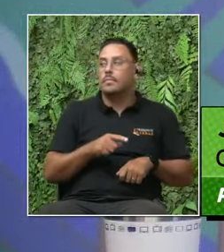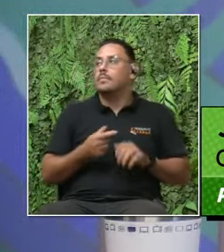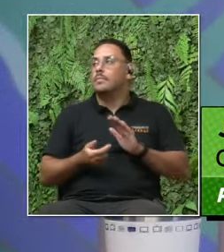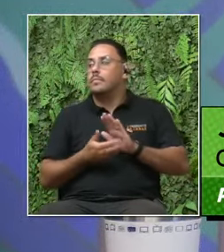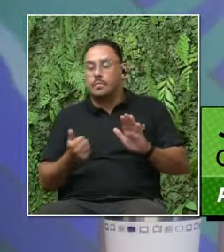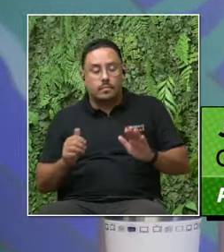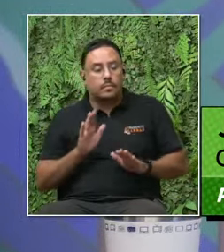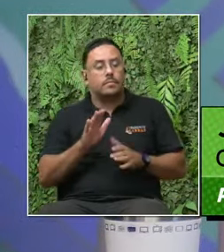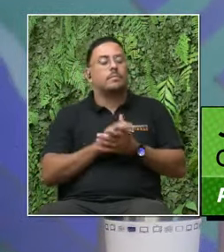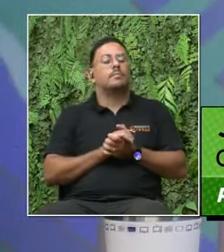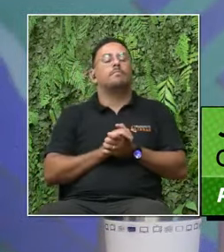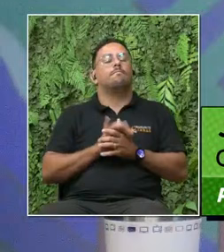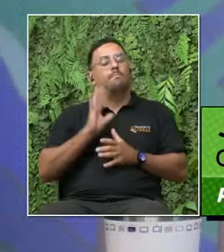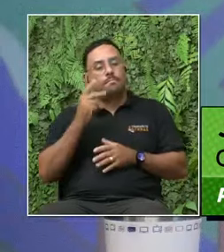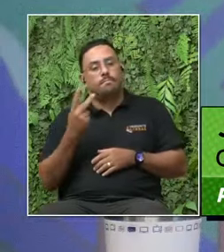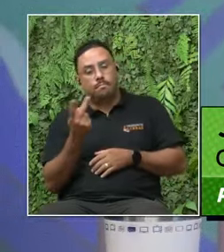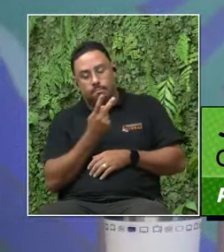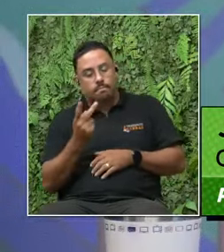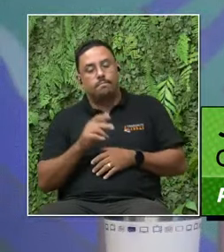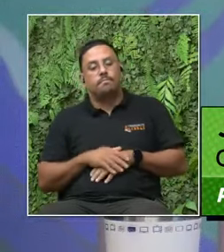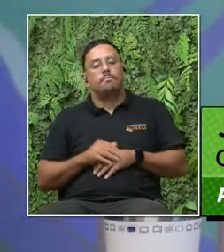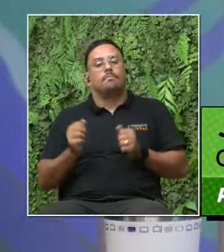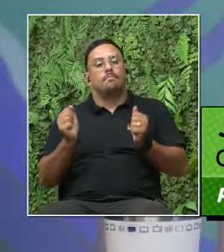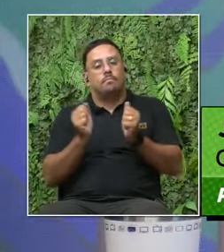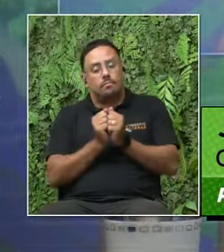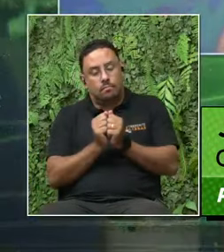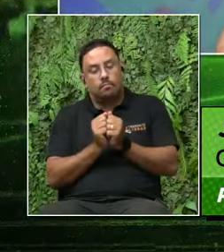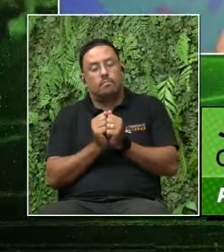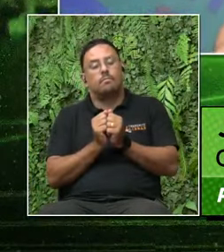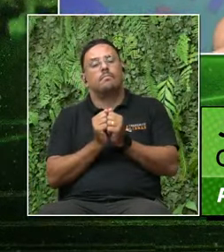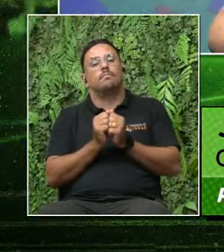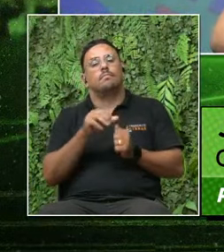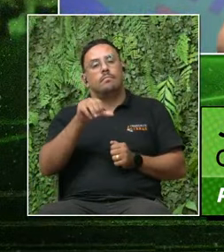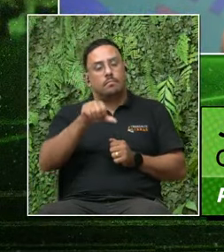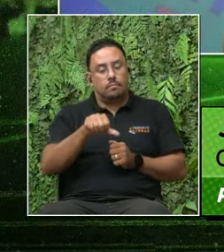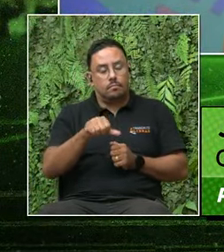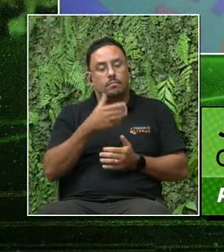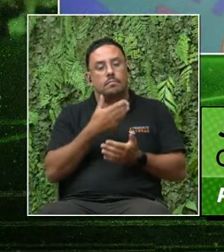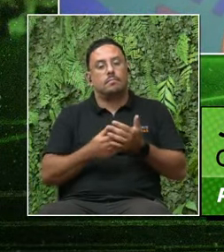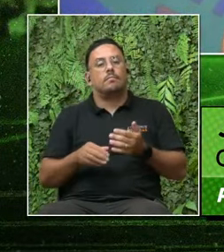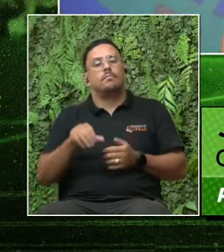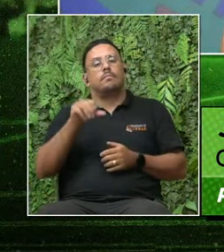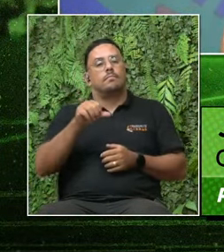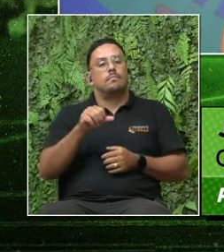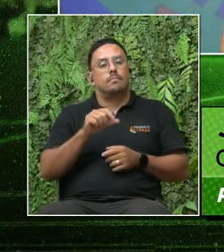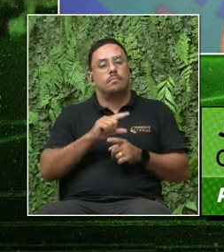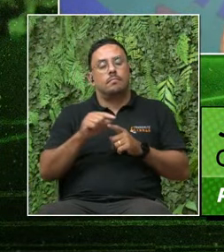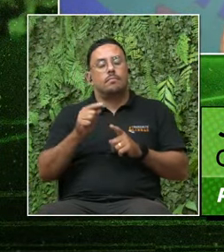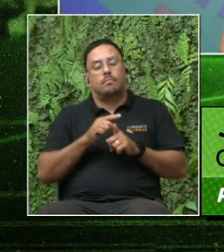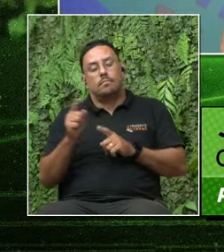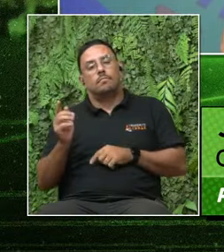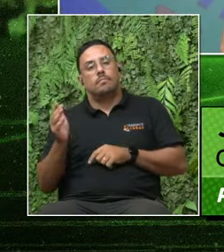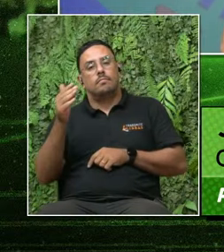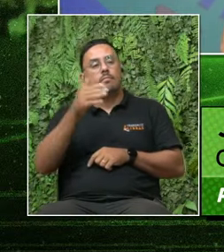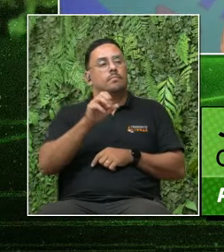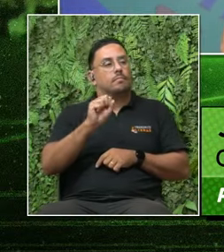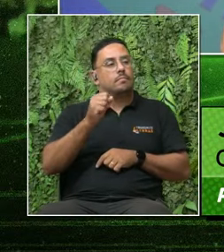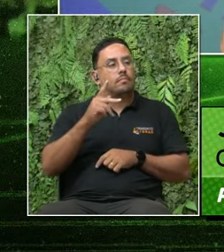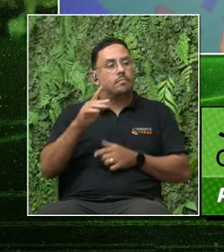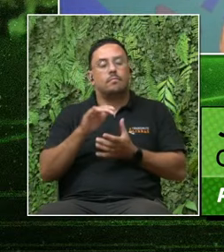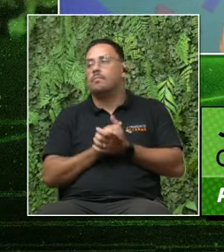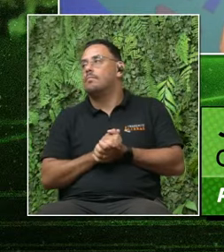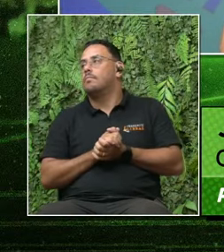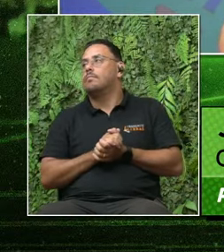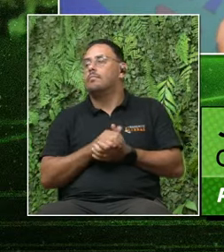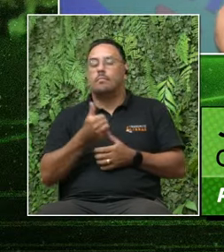tomar a bola dele mas assim os dois né Vamos juntar aqui para dar um nove porque o Paulinho perdeu o gol mas deu uma assistência pro gol do Scarpa né uh batendo na